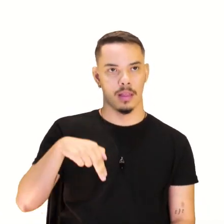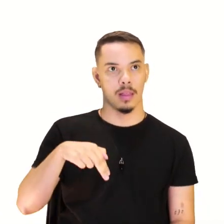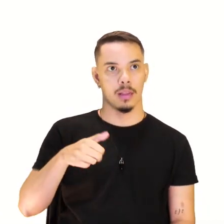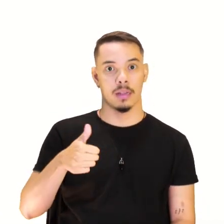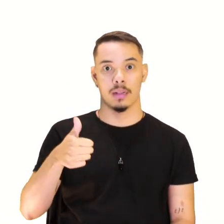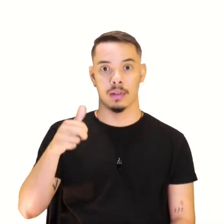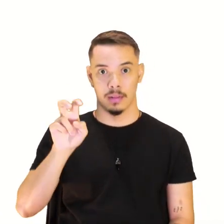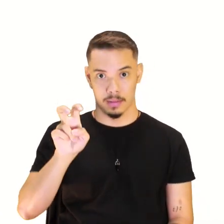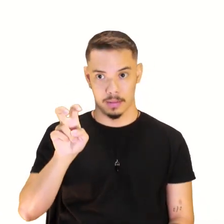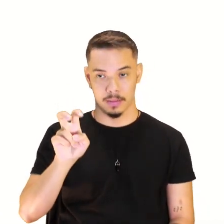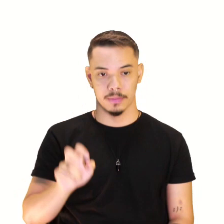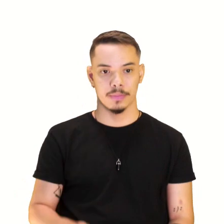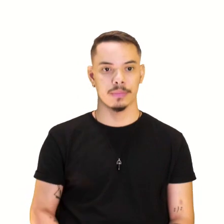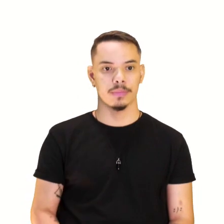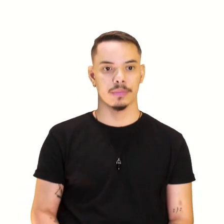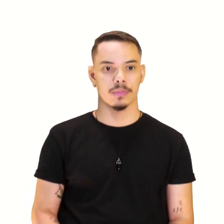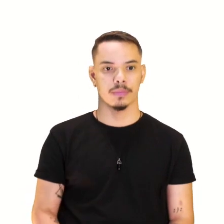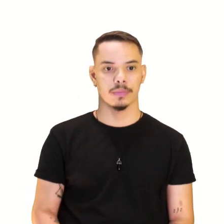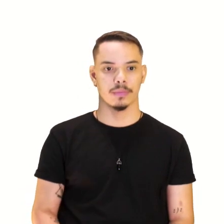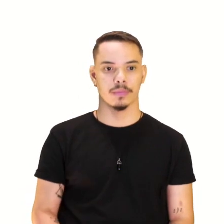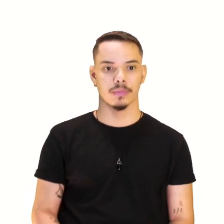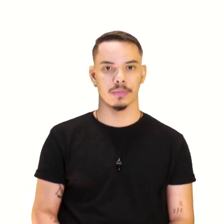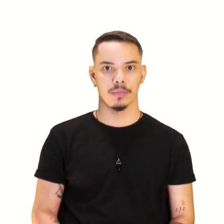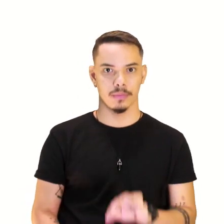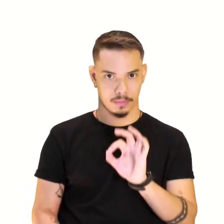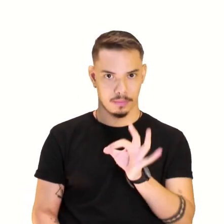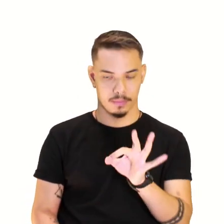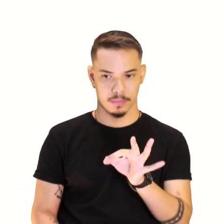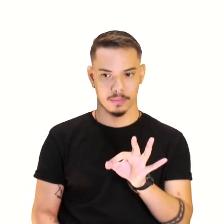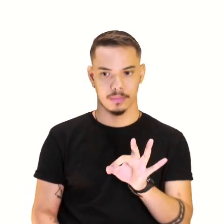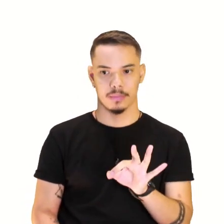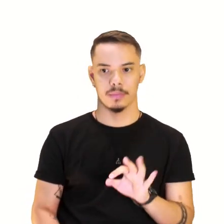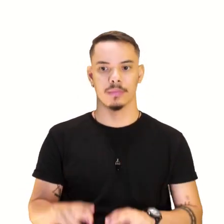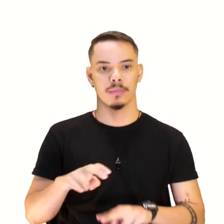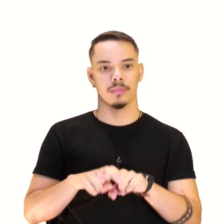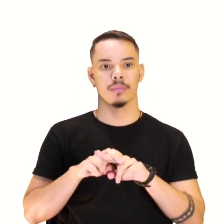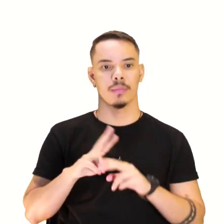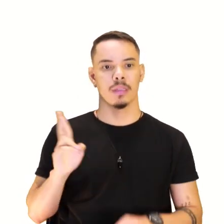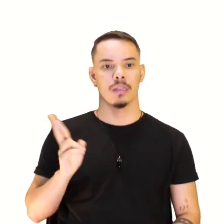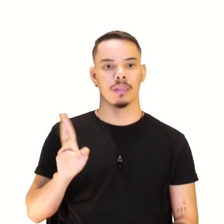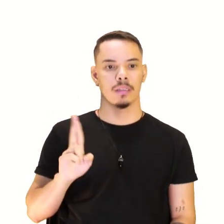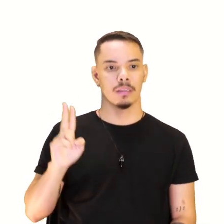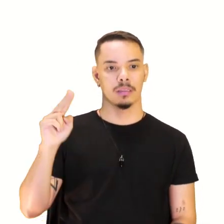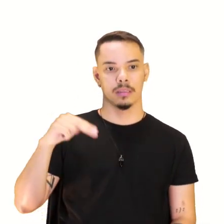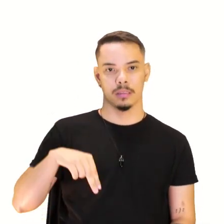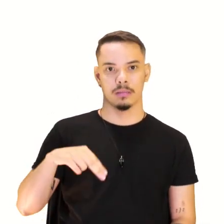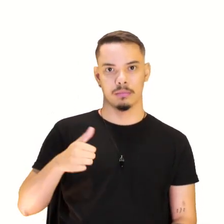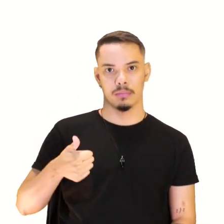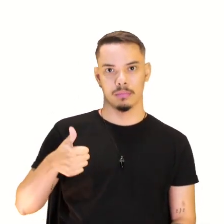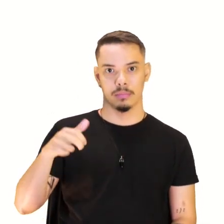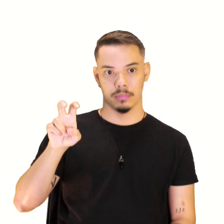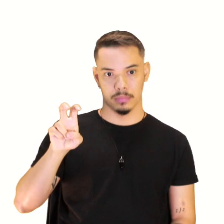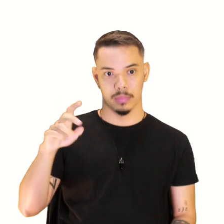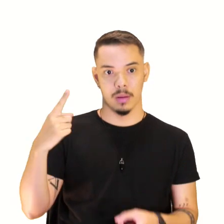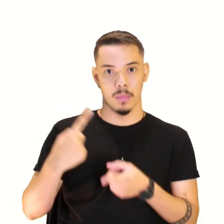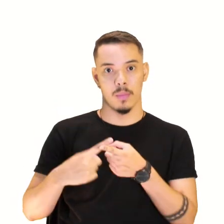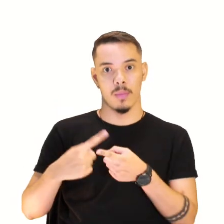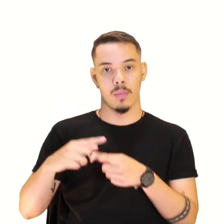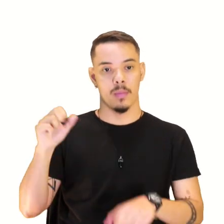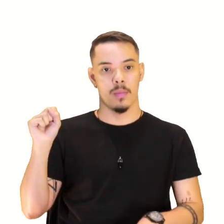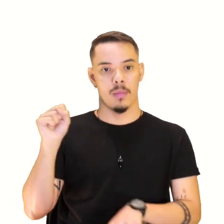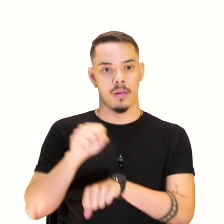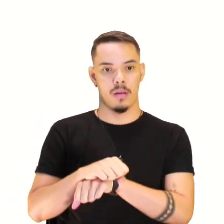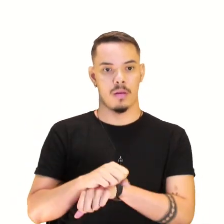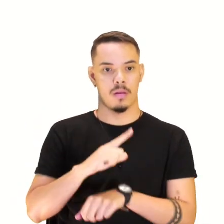N é o A15, é o 15º, né? 15º termo. E quem é o N? A quantidade de termos é 15. 15, porque parou aqui, tem